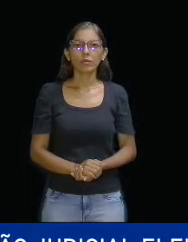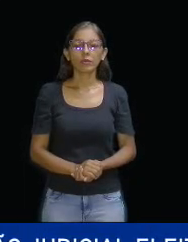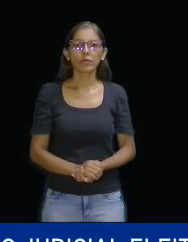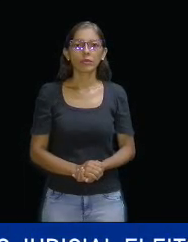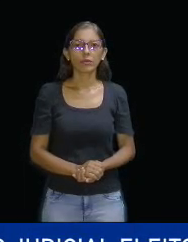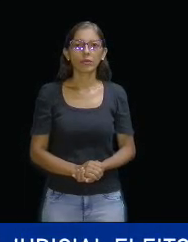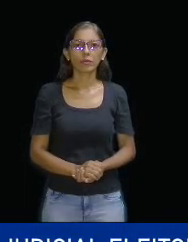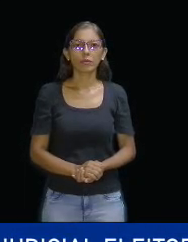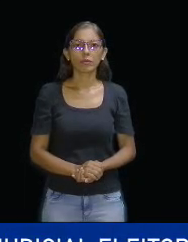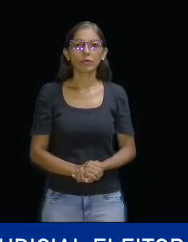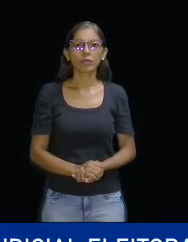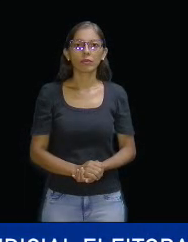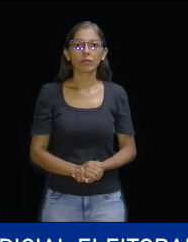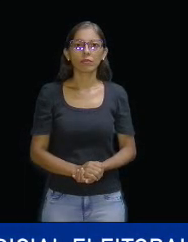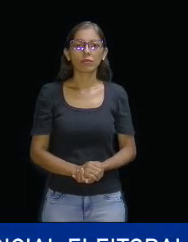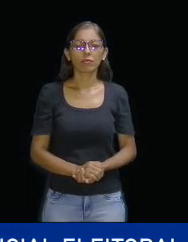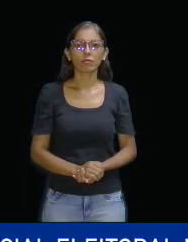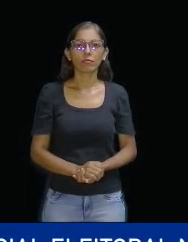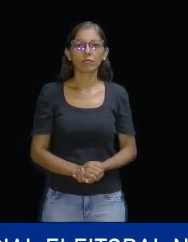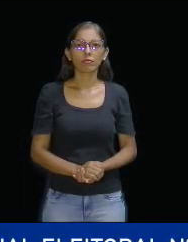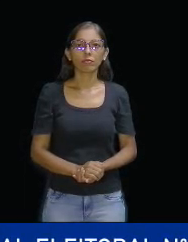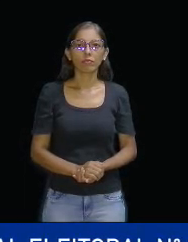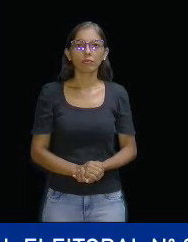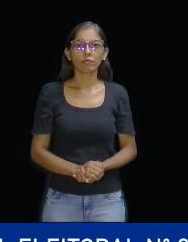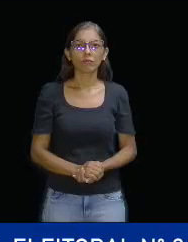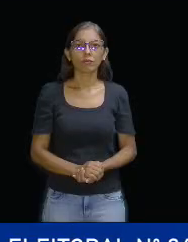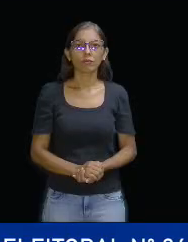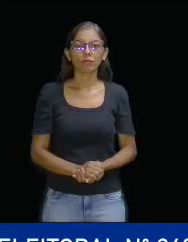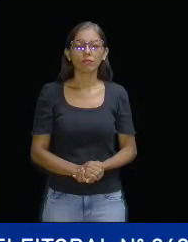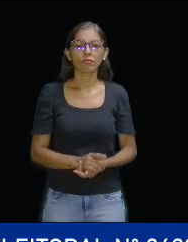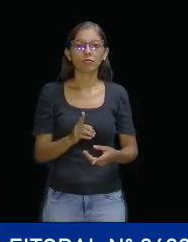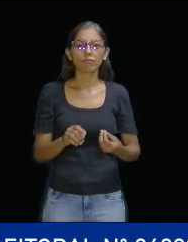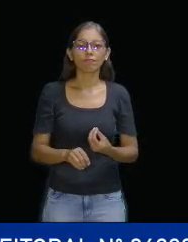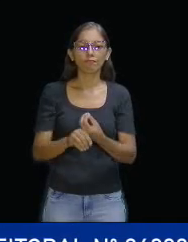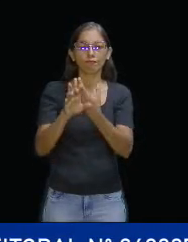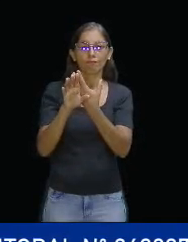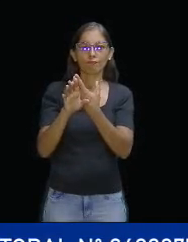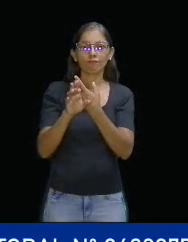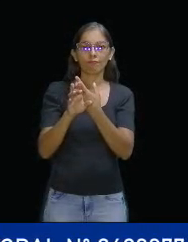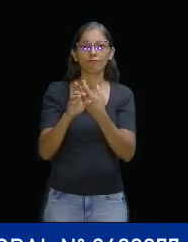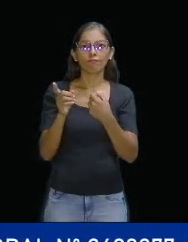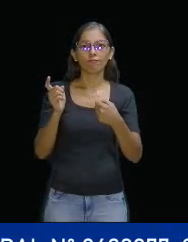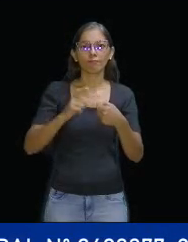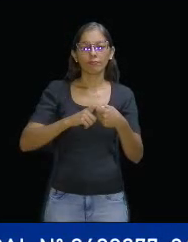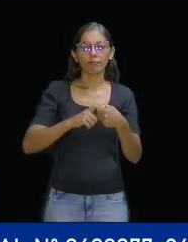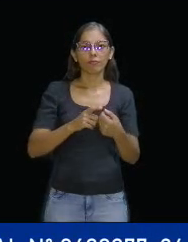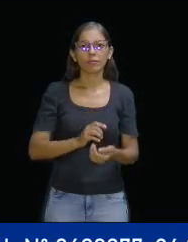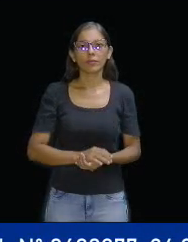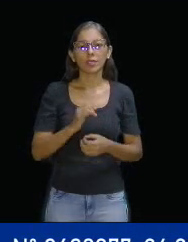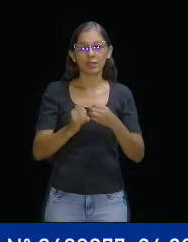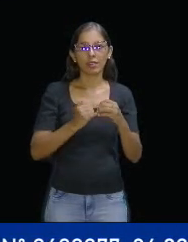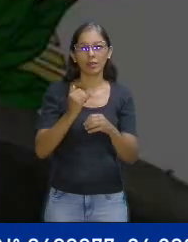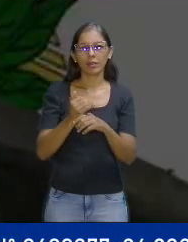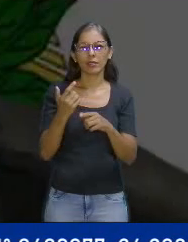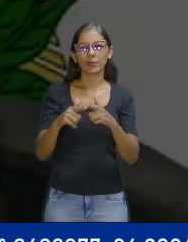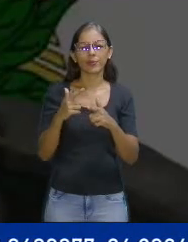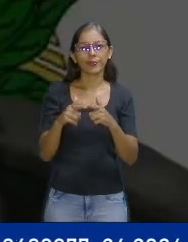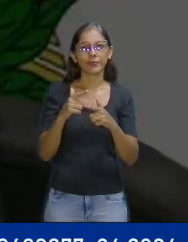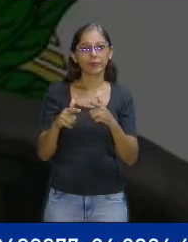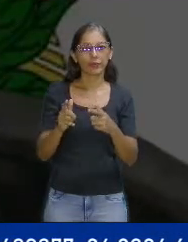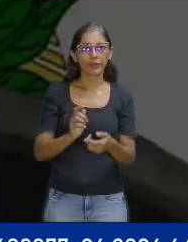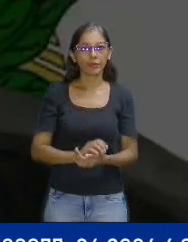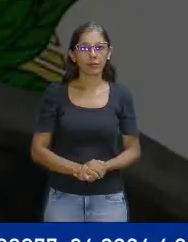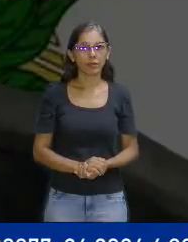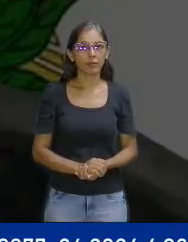conexão que caiu, eu estou entrando pelo celular. Também apenas para dar continuidade aqui. Então, pois não, doutor.